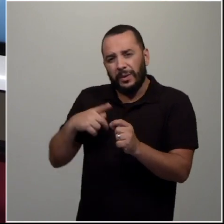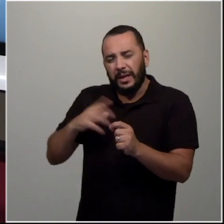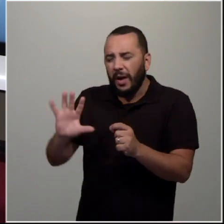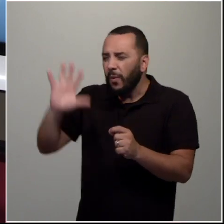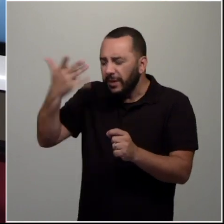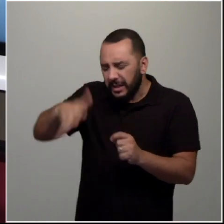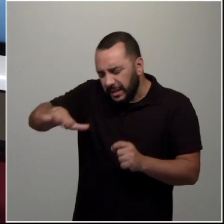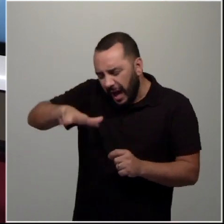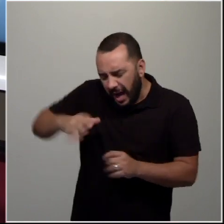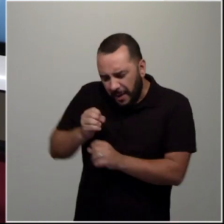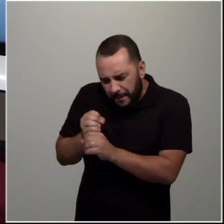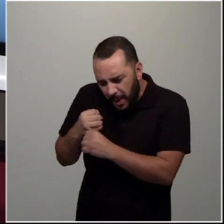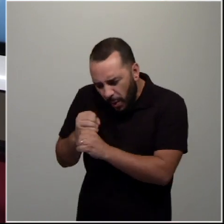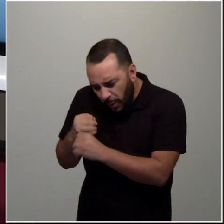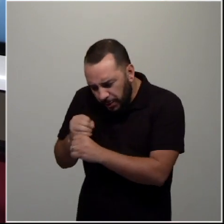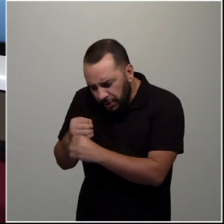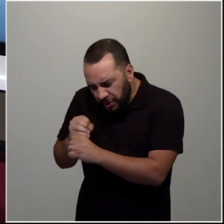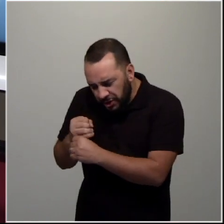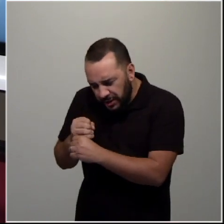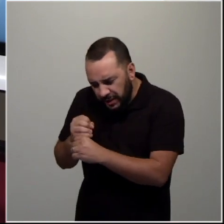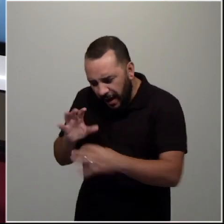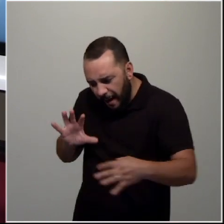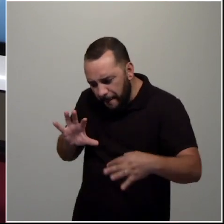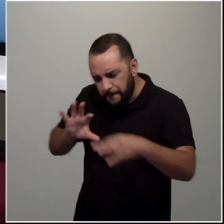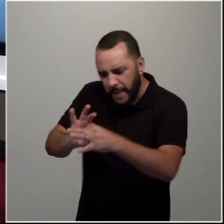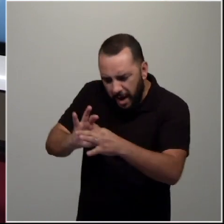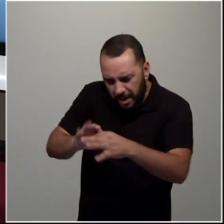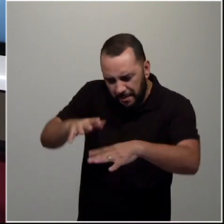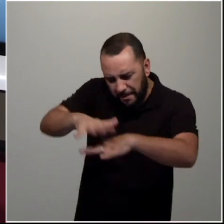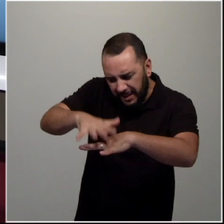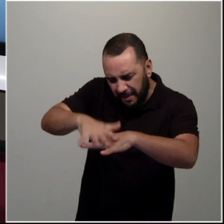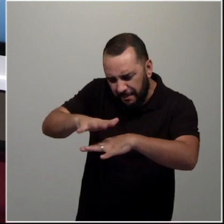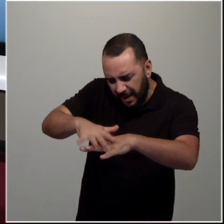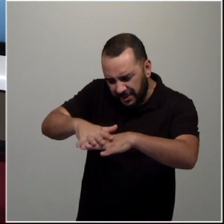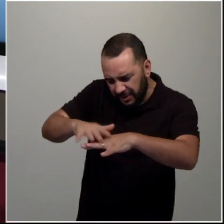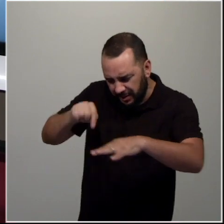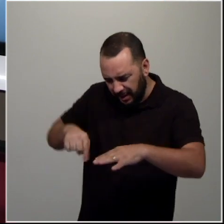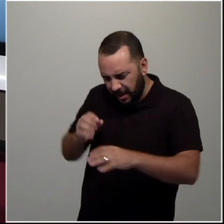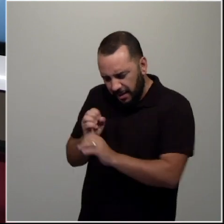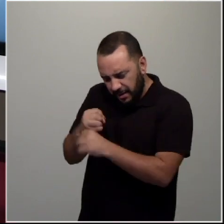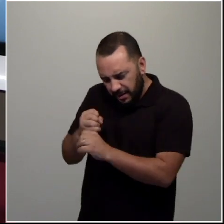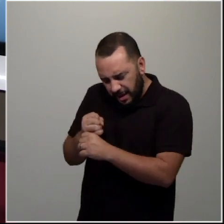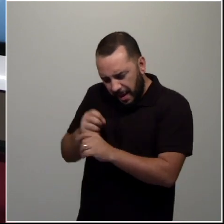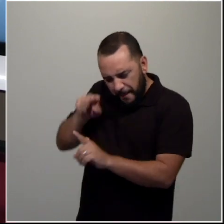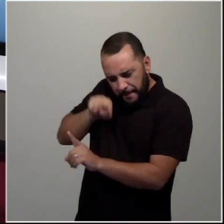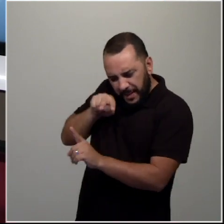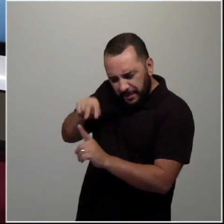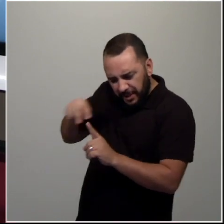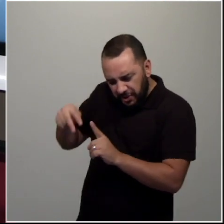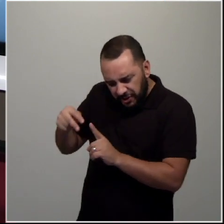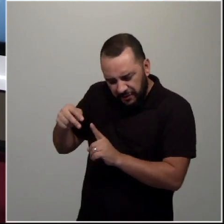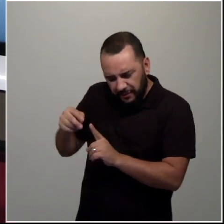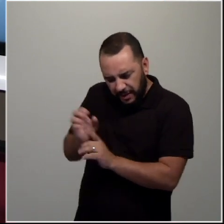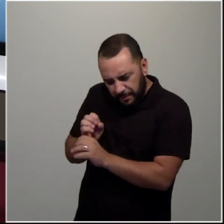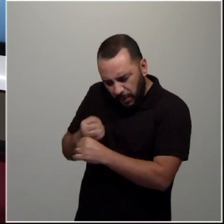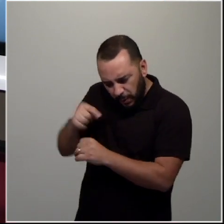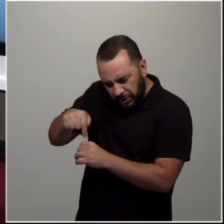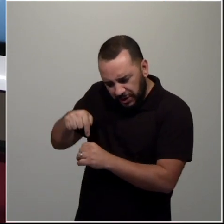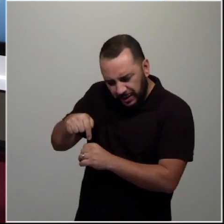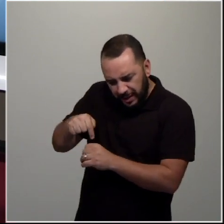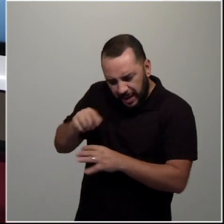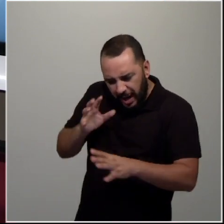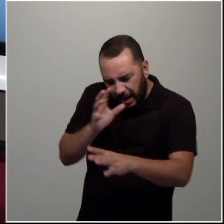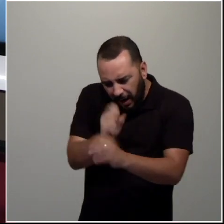biologia mas tentando é matemática los num tanto na perspectiva de prevê o funcionamento desses fenômenos